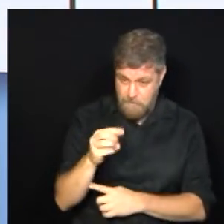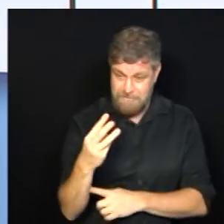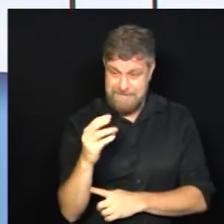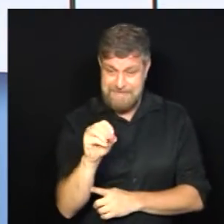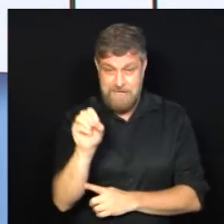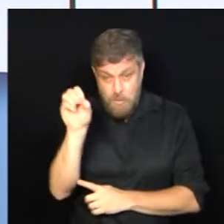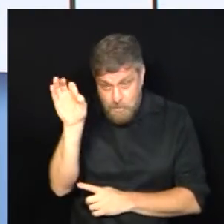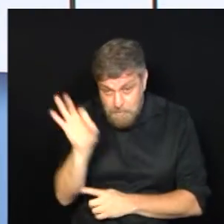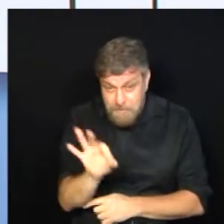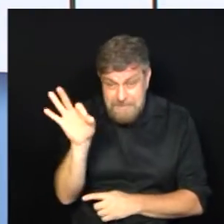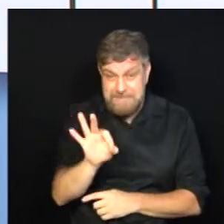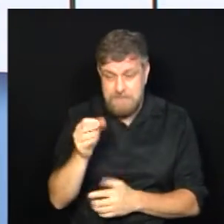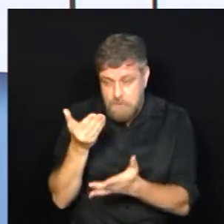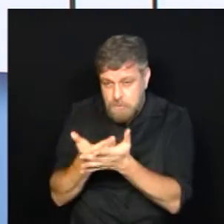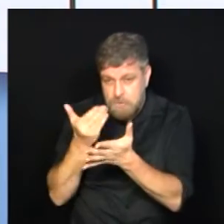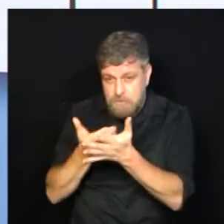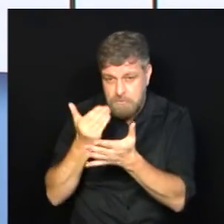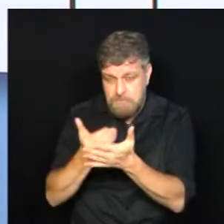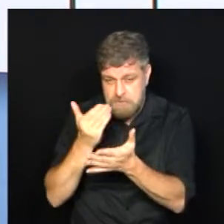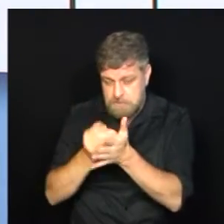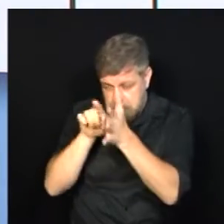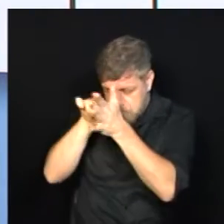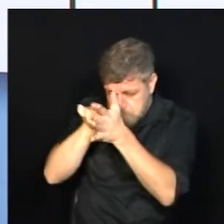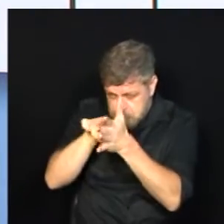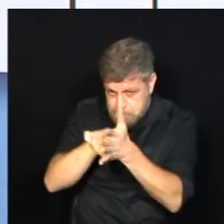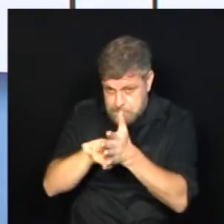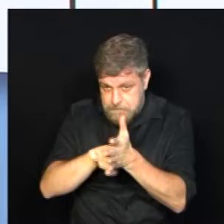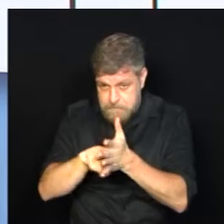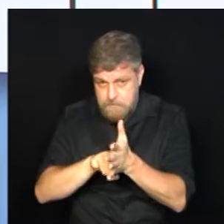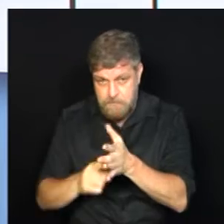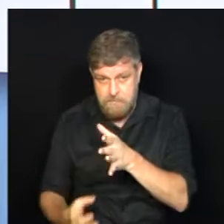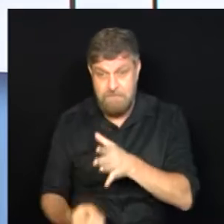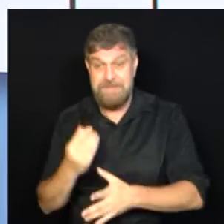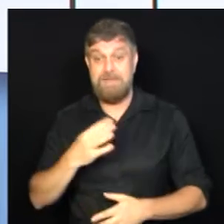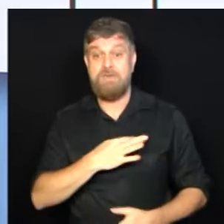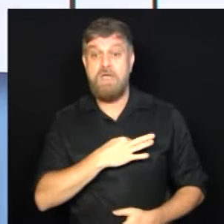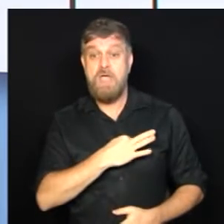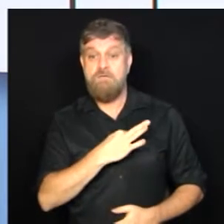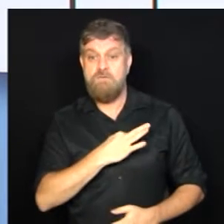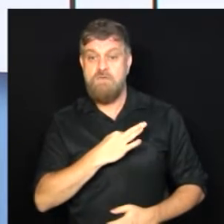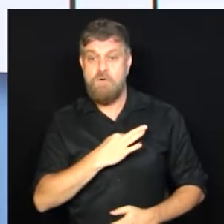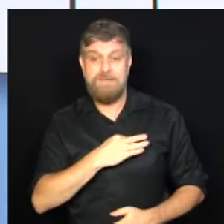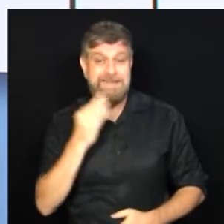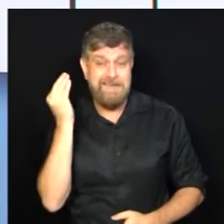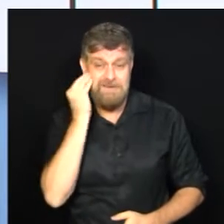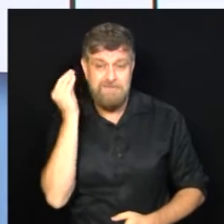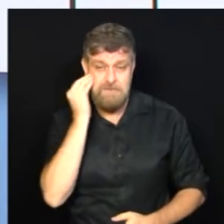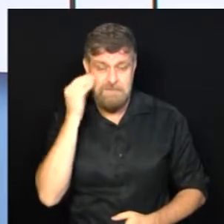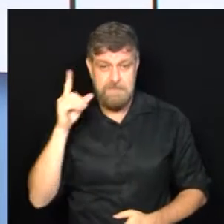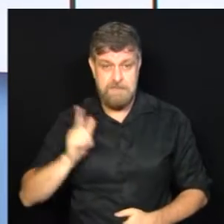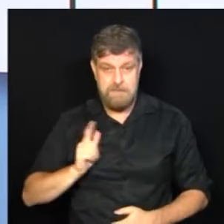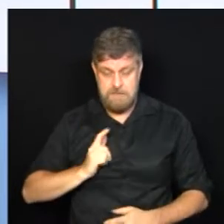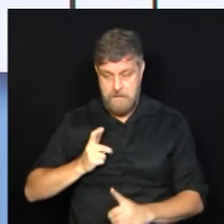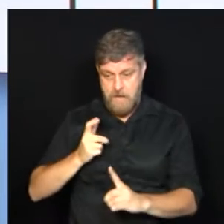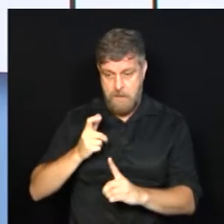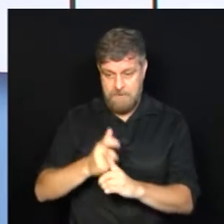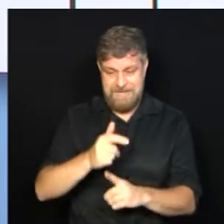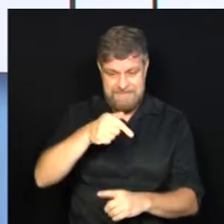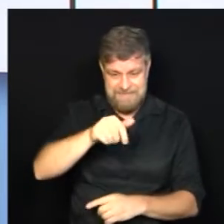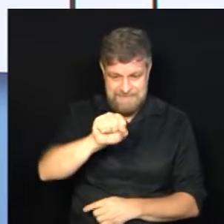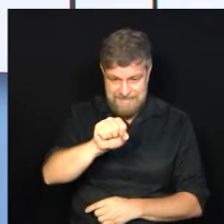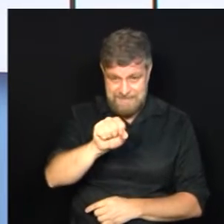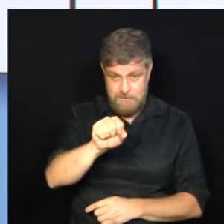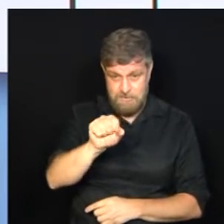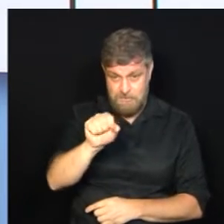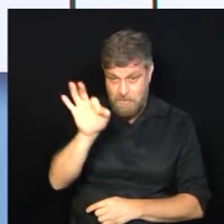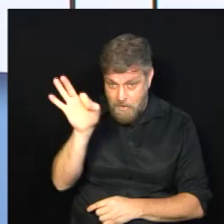50,38% no estudo clínico que foi desenvolvido aqui com voluntários, além de garantir a proteção de 78%